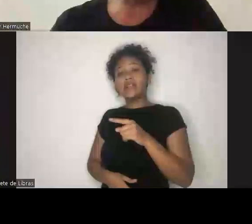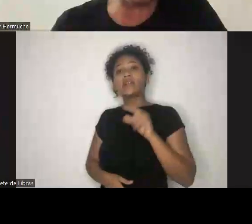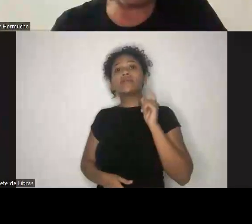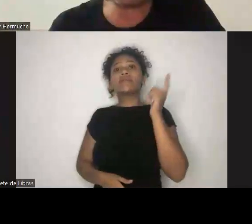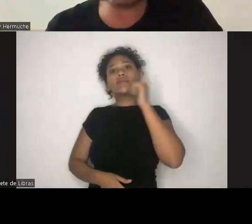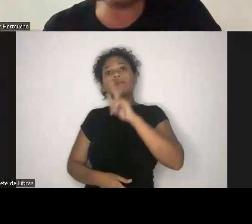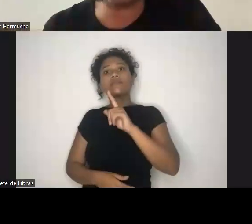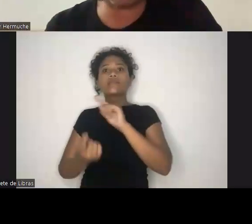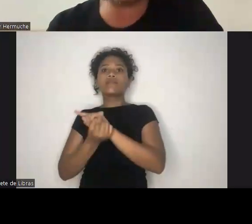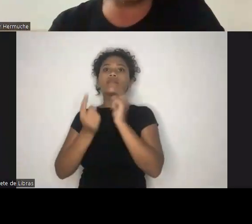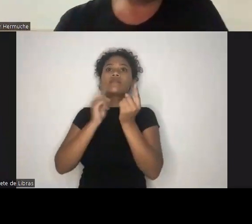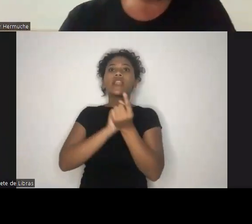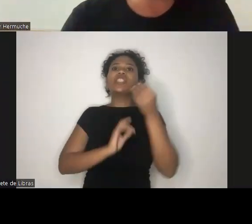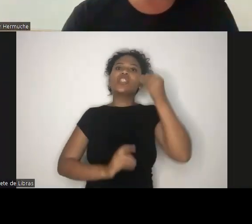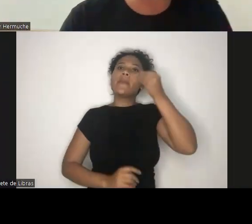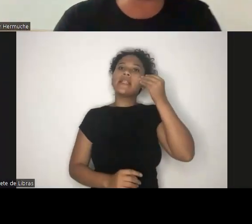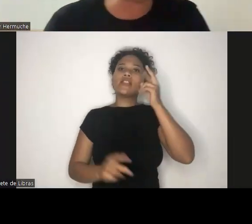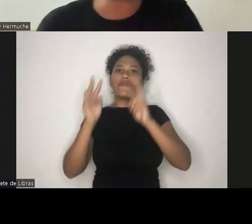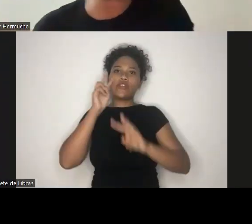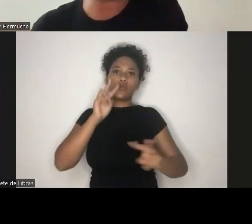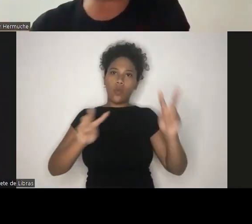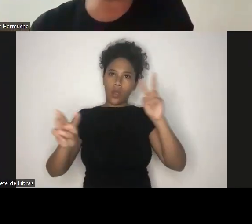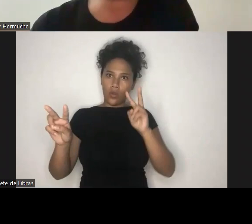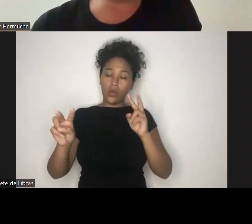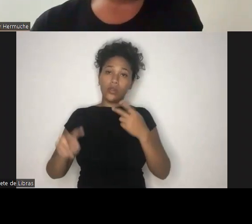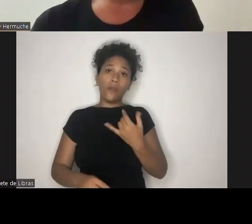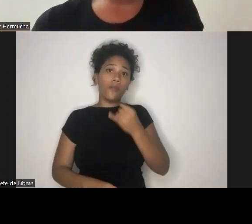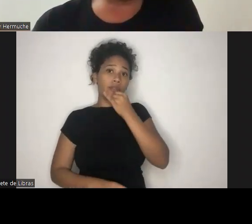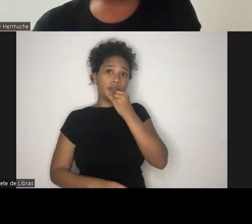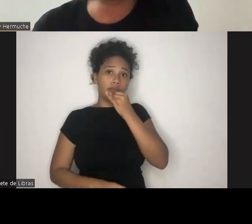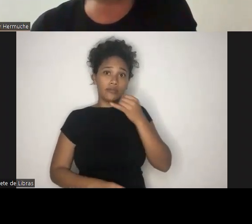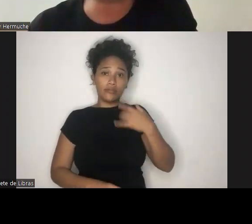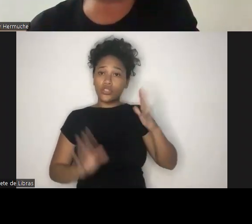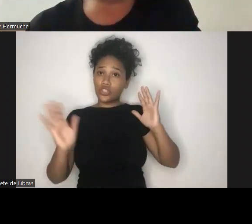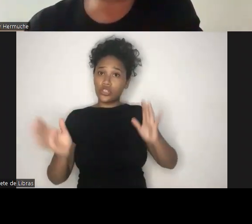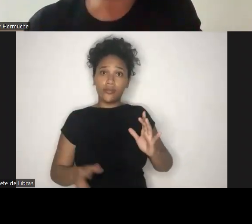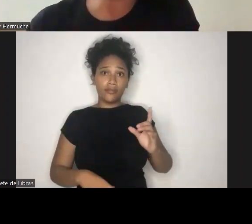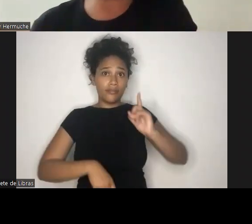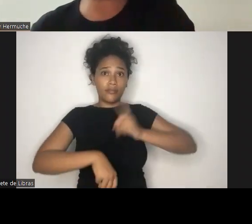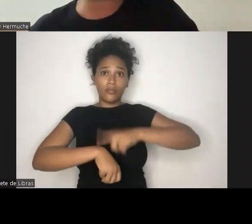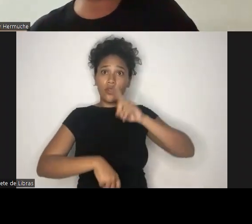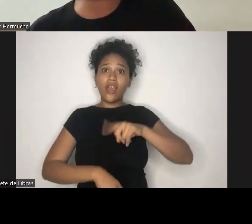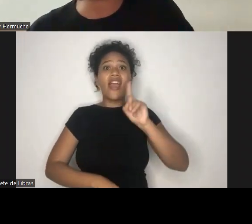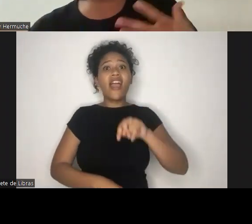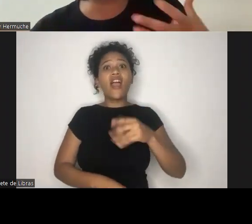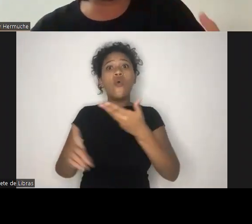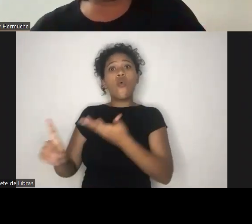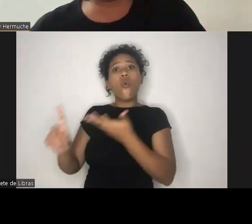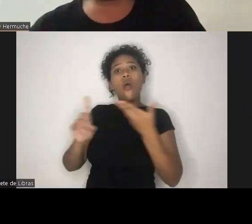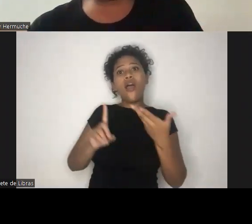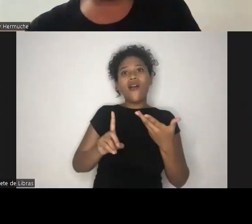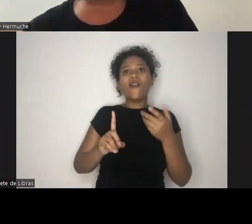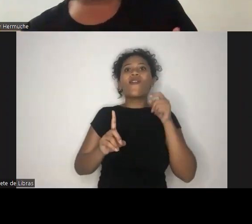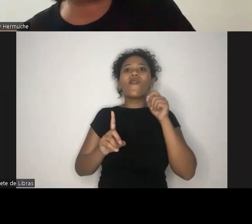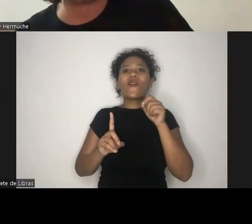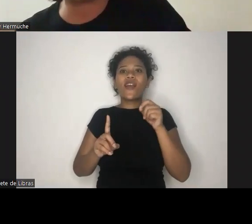em experiências visuais né então por exemplo logo de cara a gente colocava um Welcome drink com essas cabeças de olho